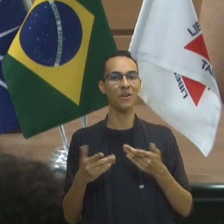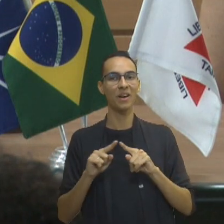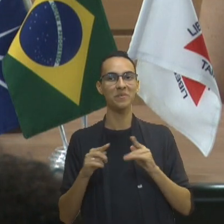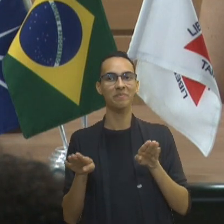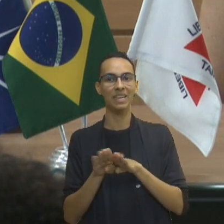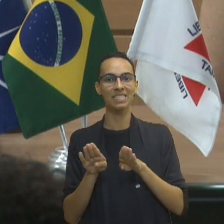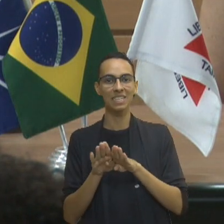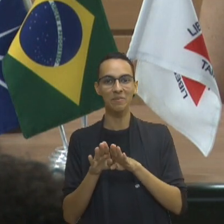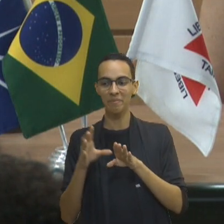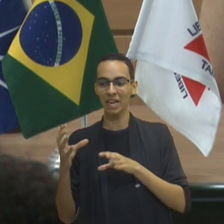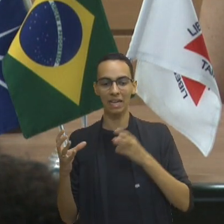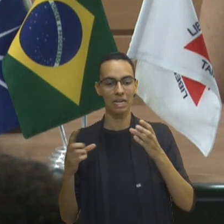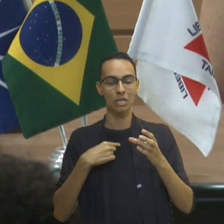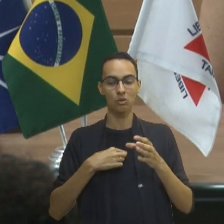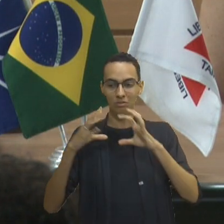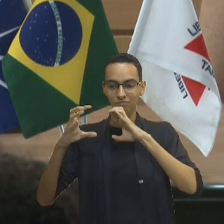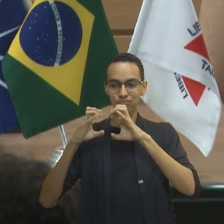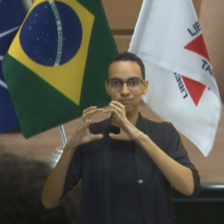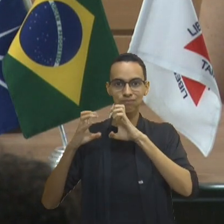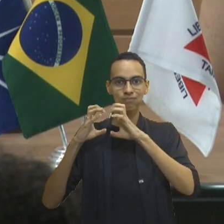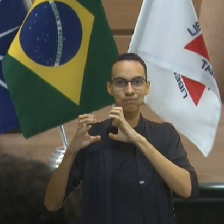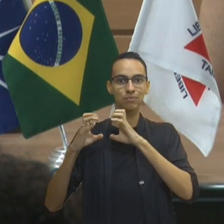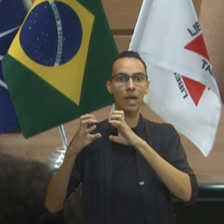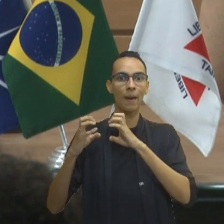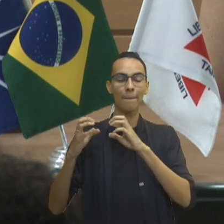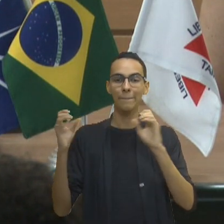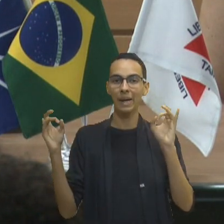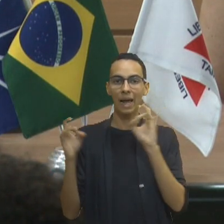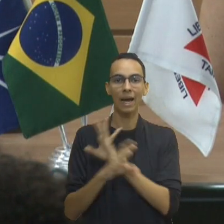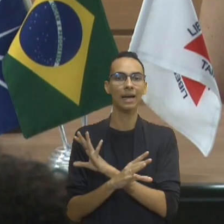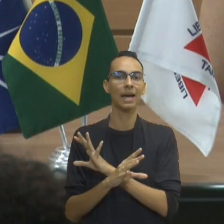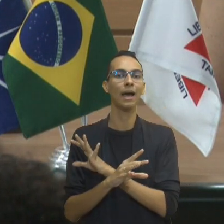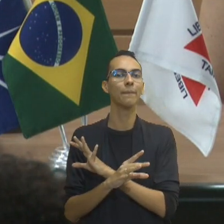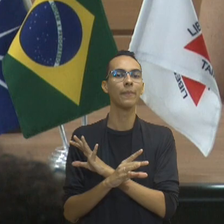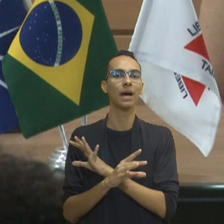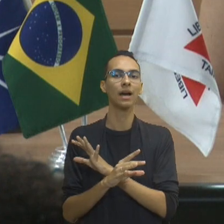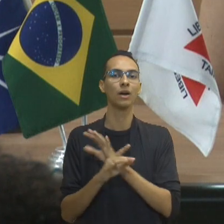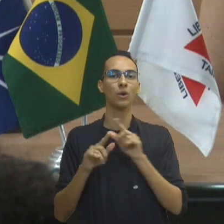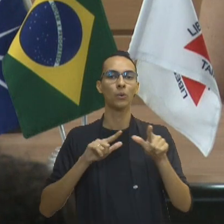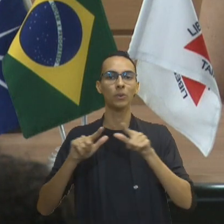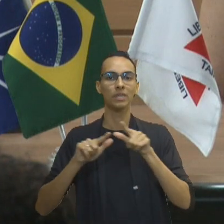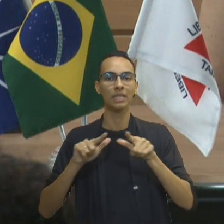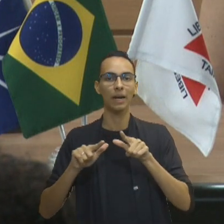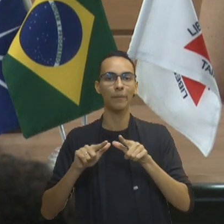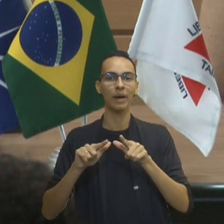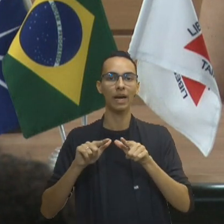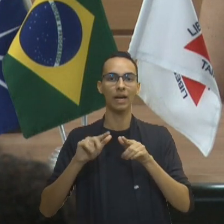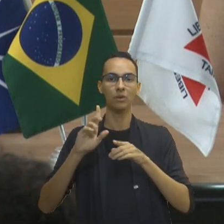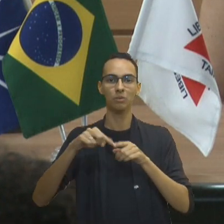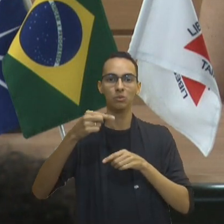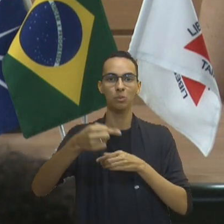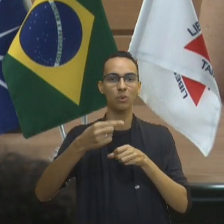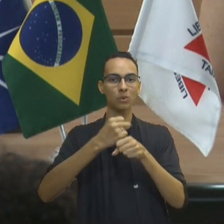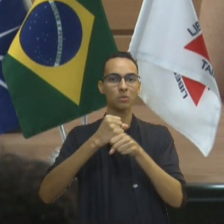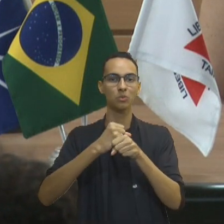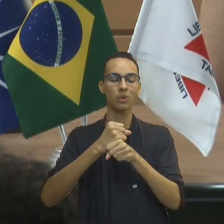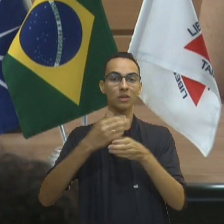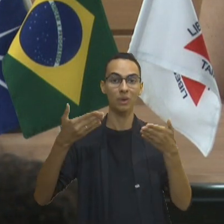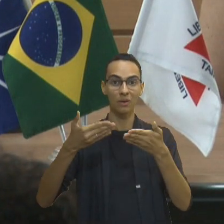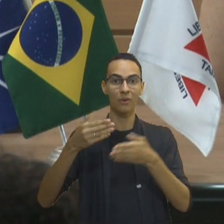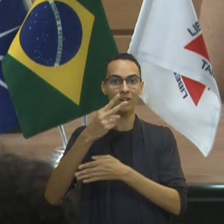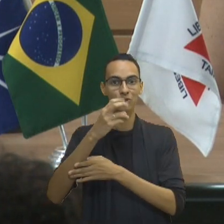estamos brigando para eliminar a retenção do orçamento de 2025. Isso é